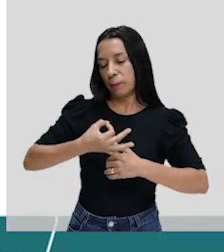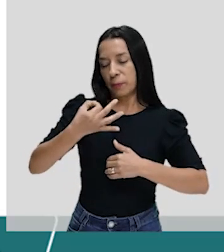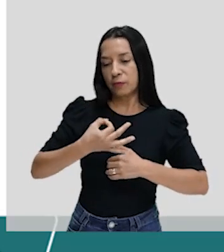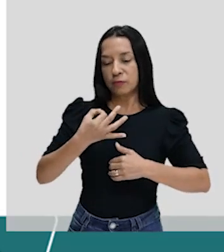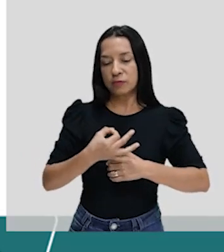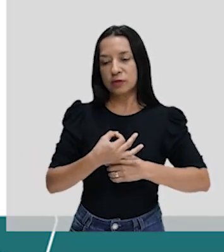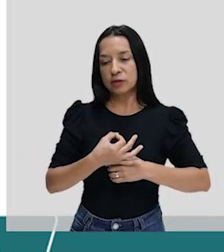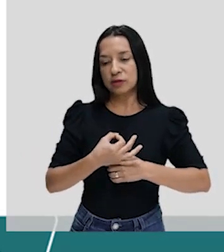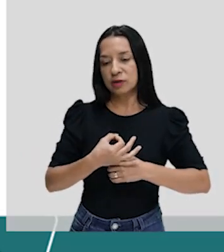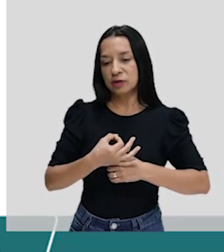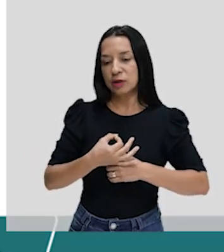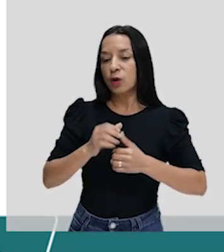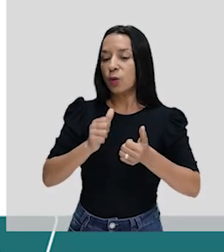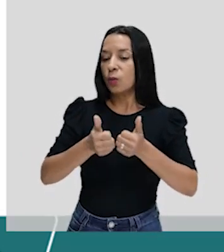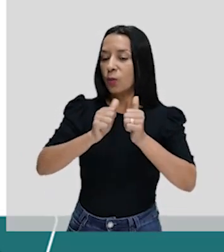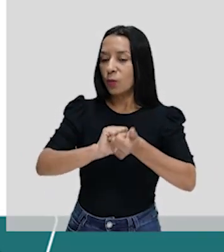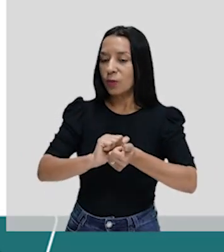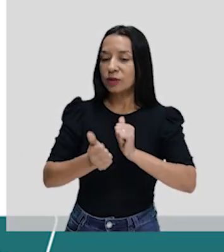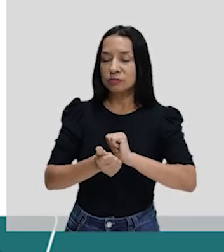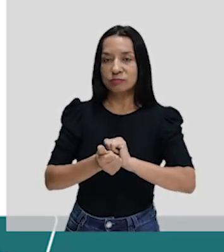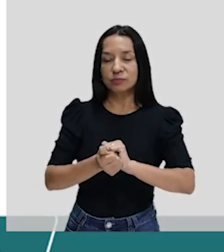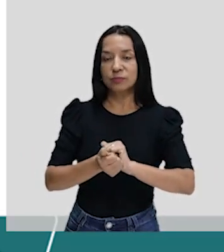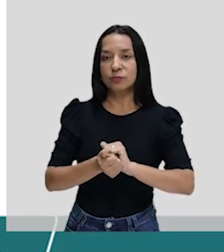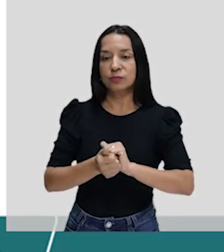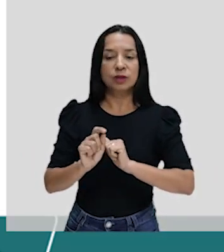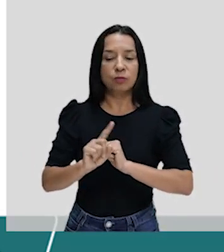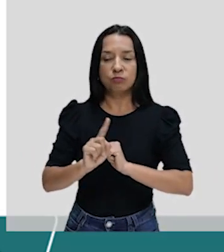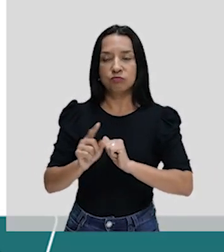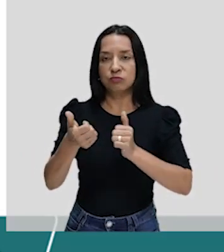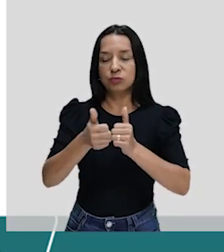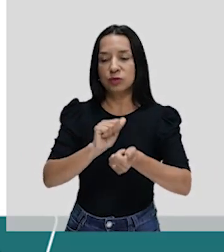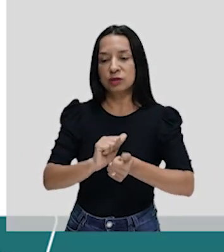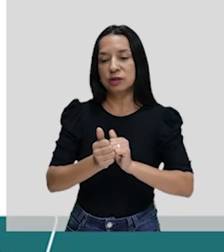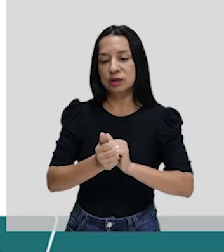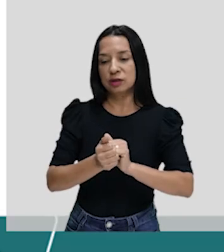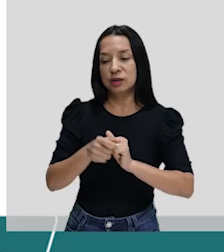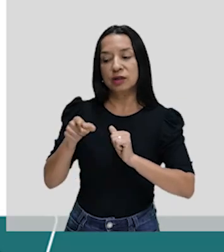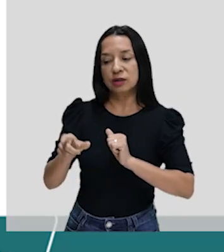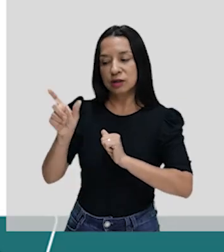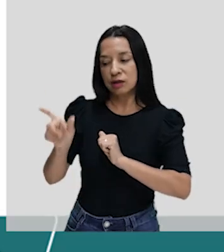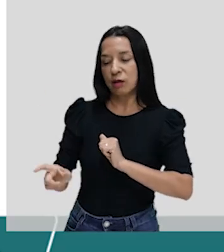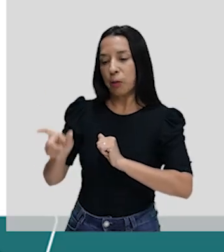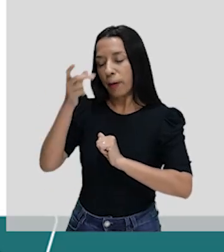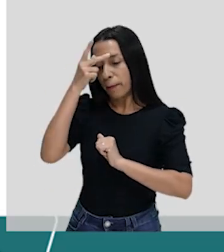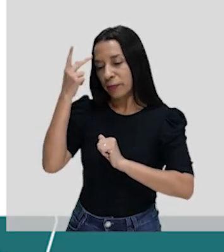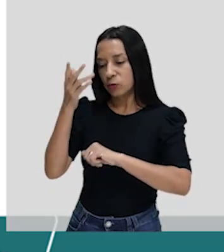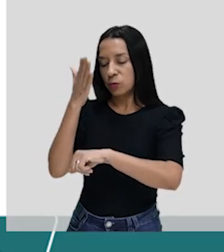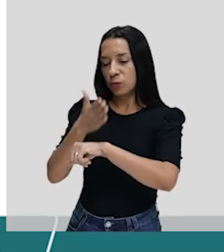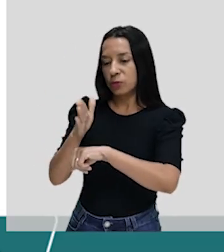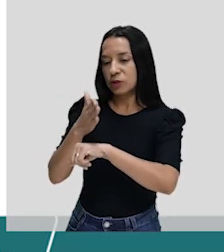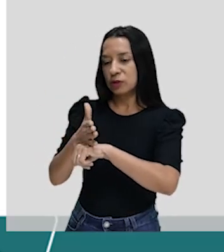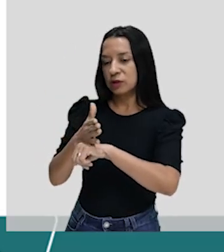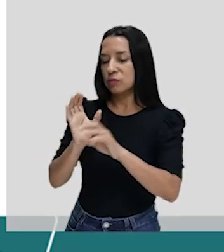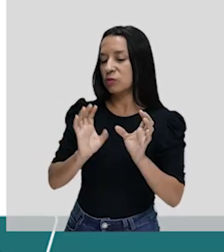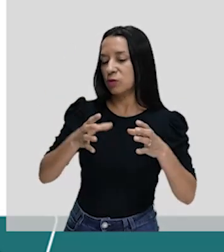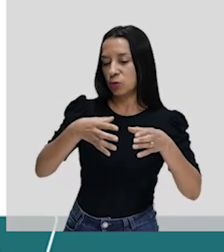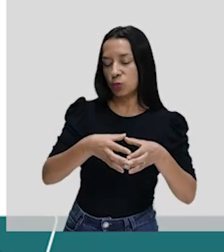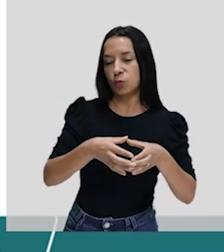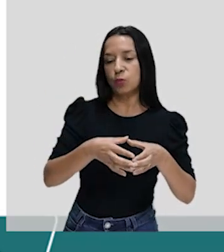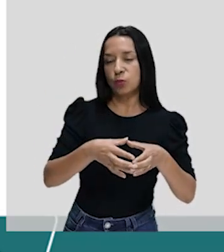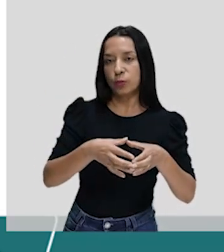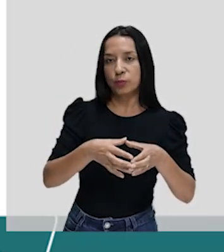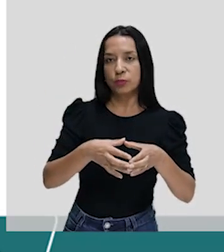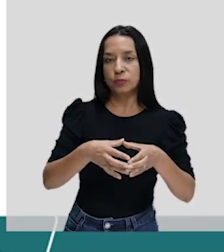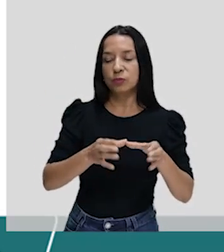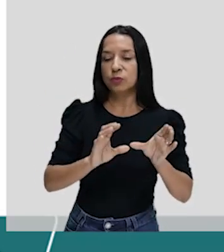onde o atleta preocupa-se muito com o atleta não, o atleta e seu preparador físico e a equipe multidisciplinar, na